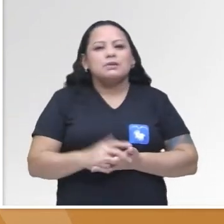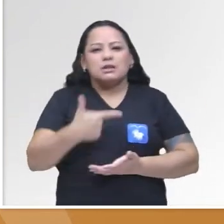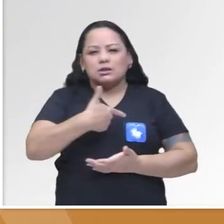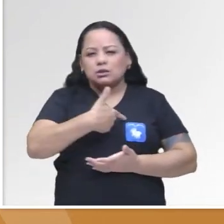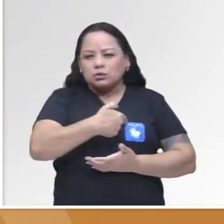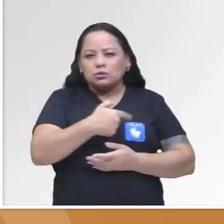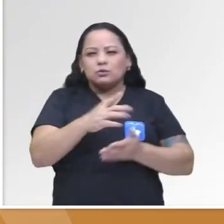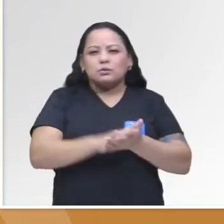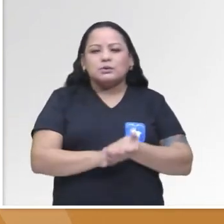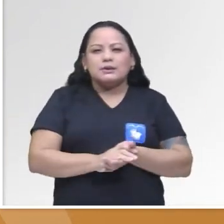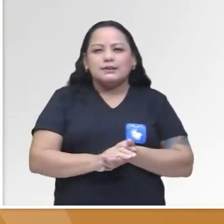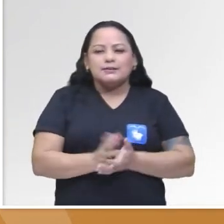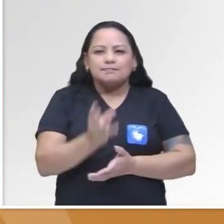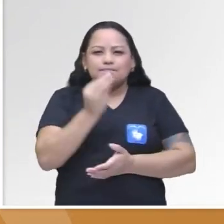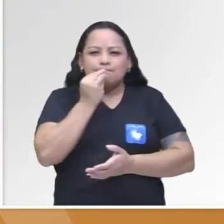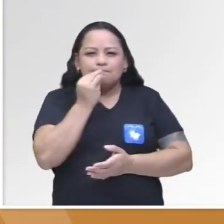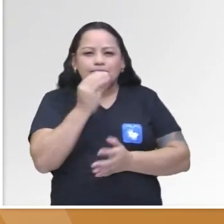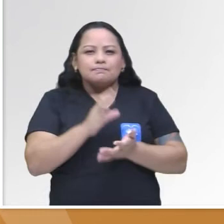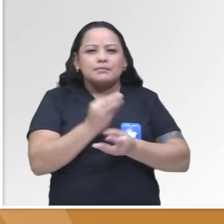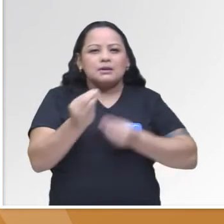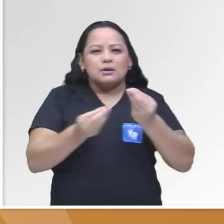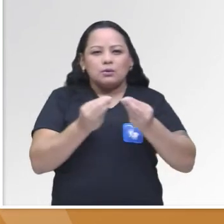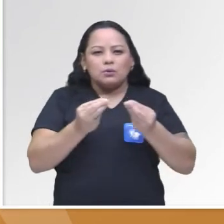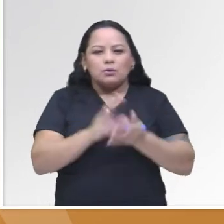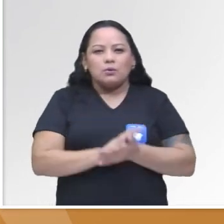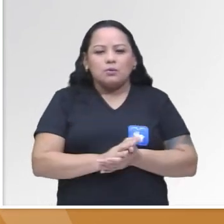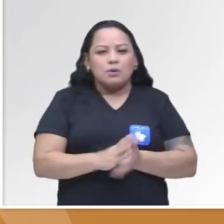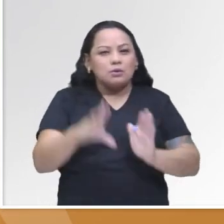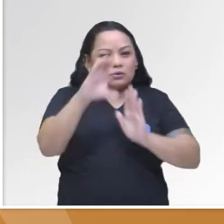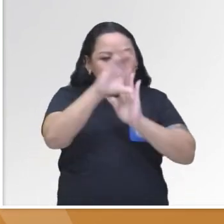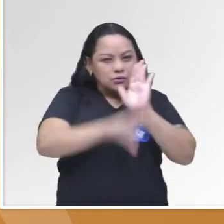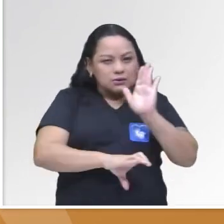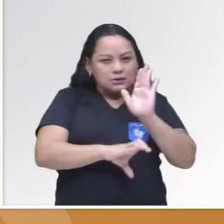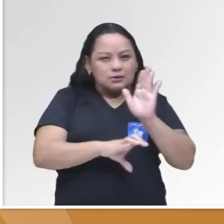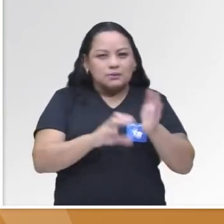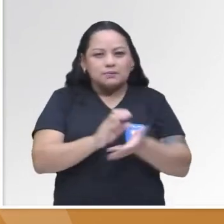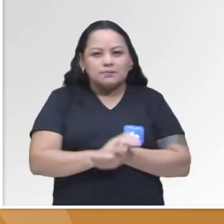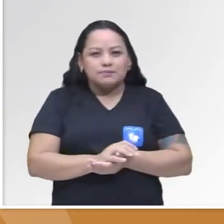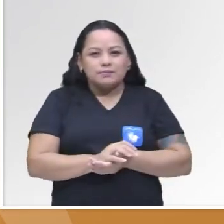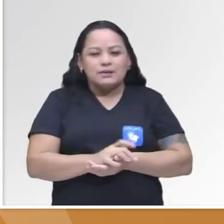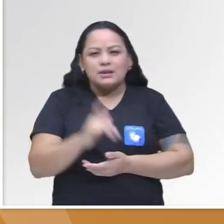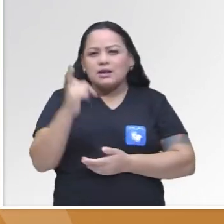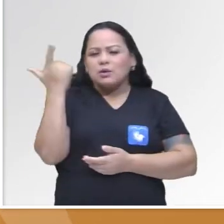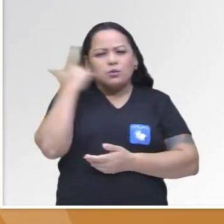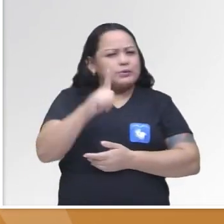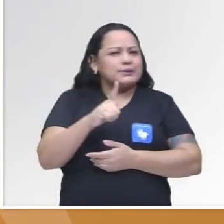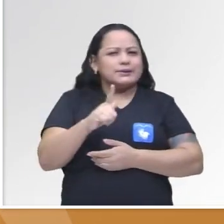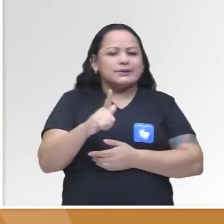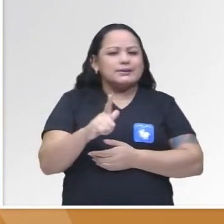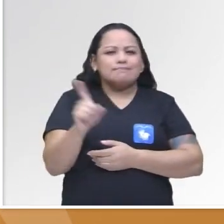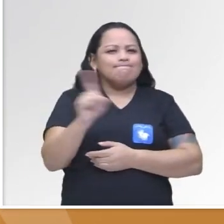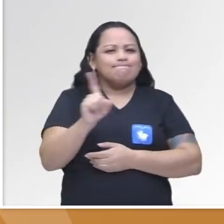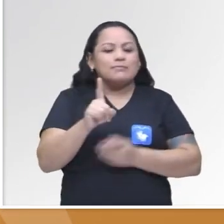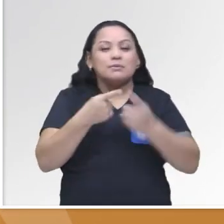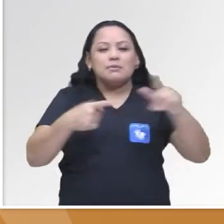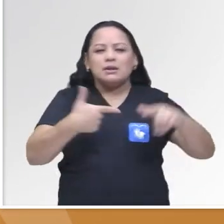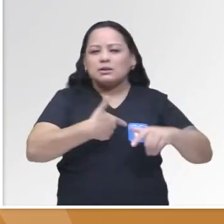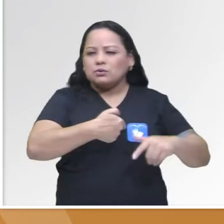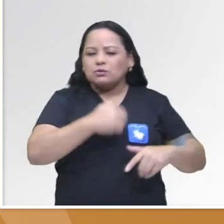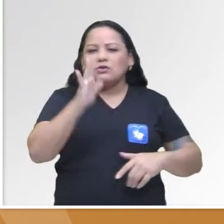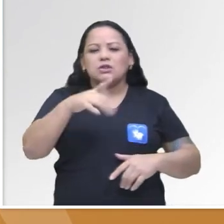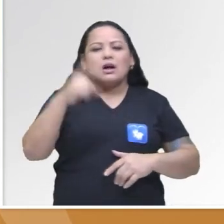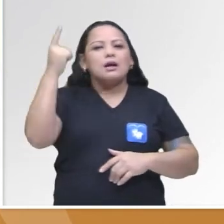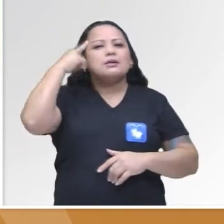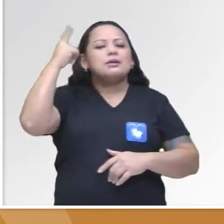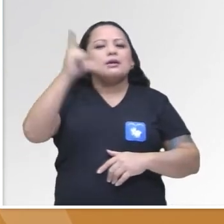se reprimir a Revolução Constitucionalista, eles não vão conseguir ter êxito, mas Getúlio Vargas já tinha,